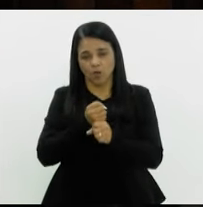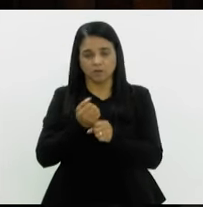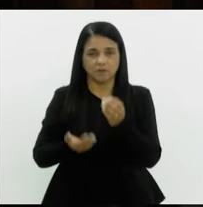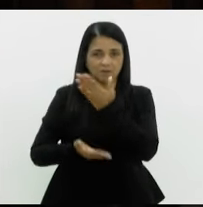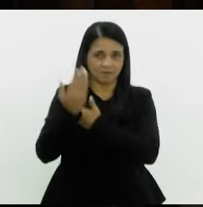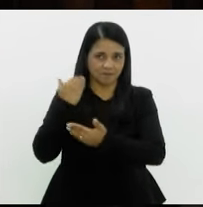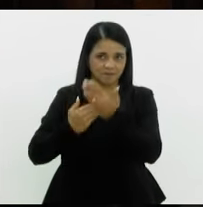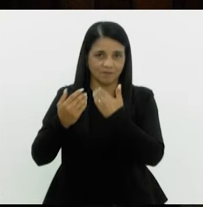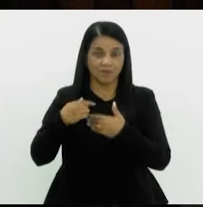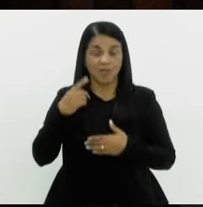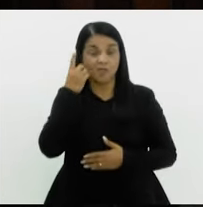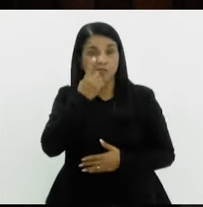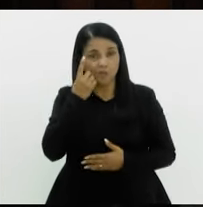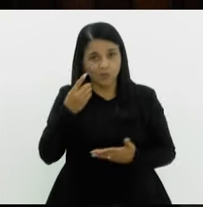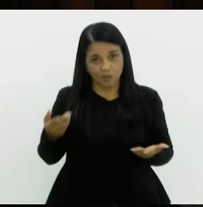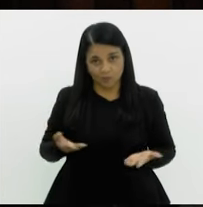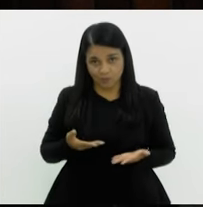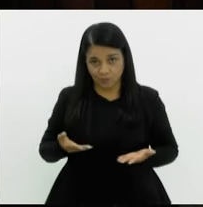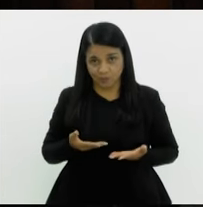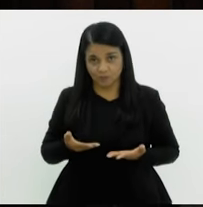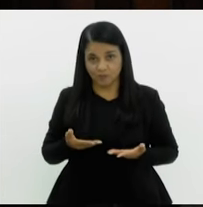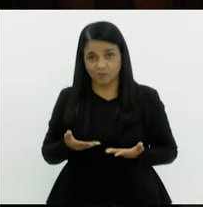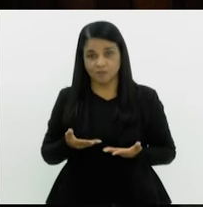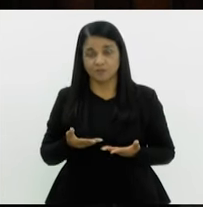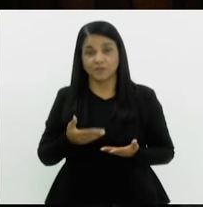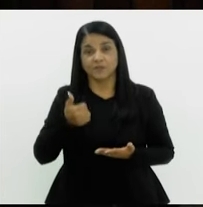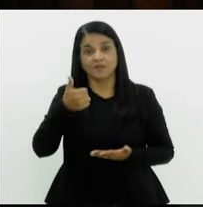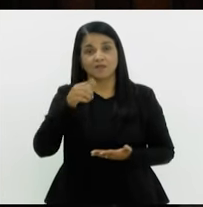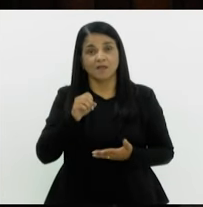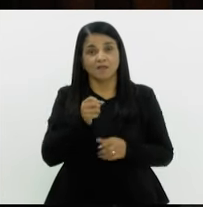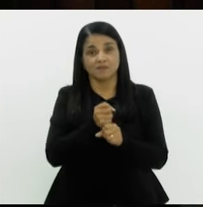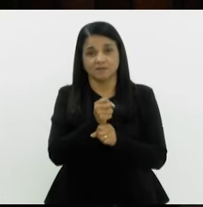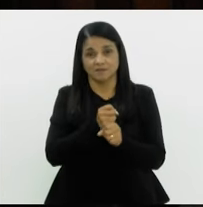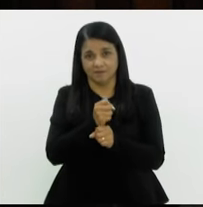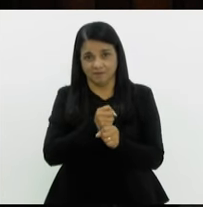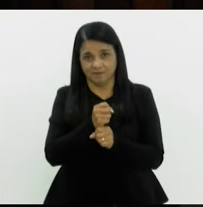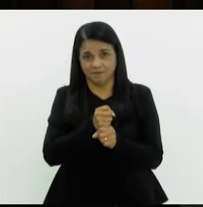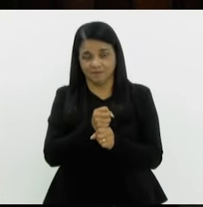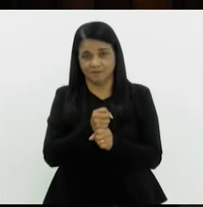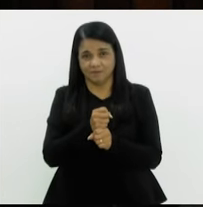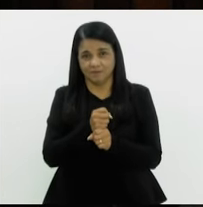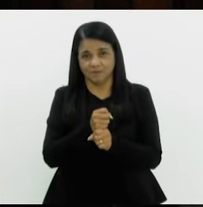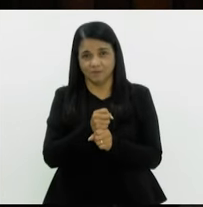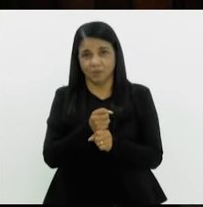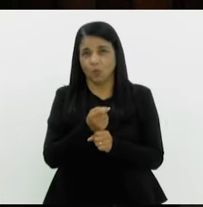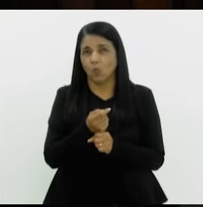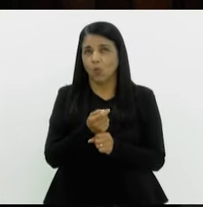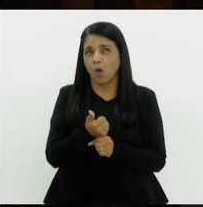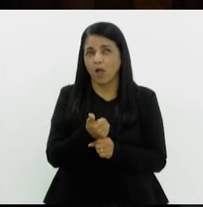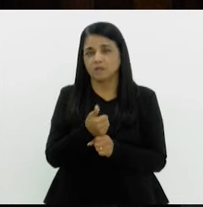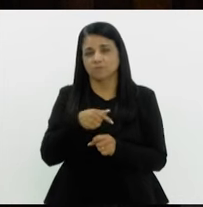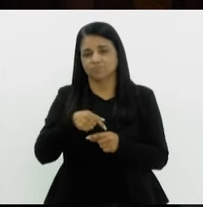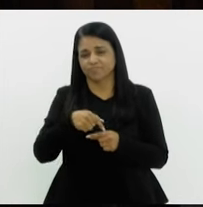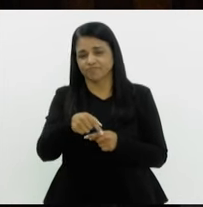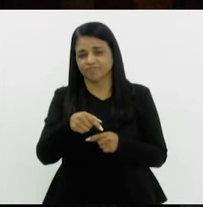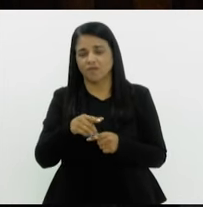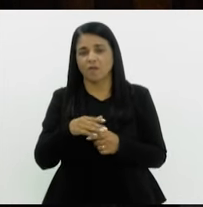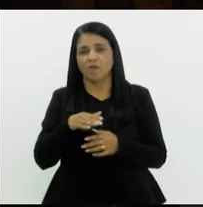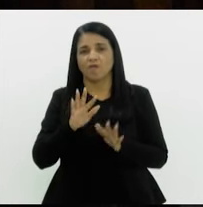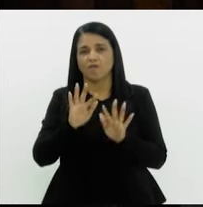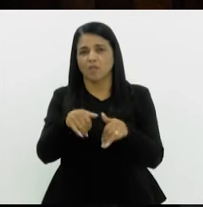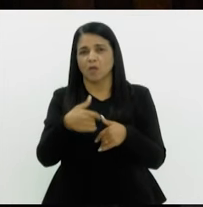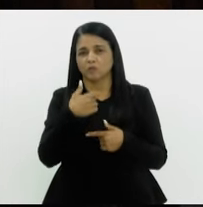Estou deputado nessa casa há 10 anos, quase, vou completar no final desse